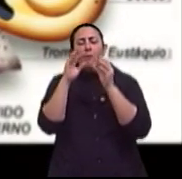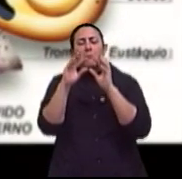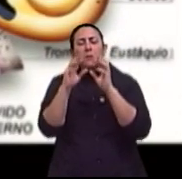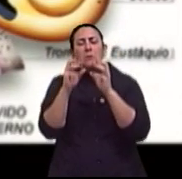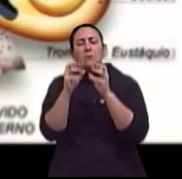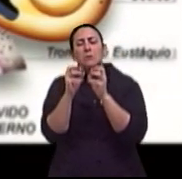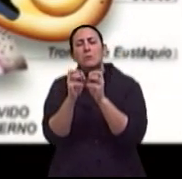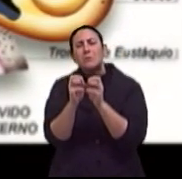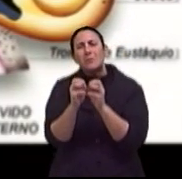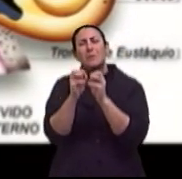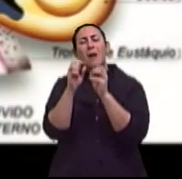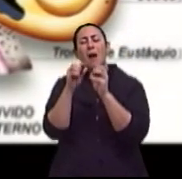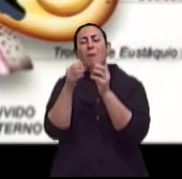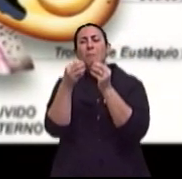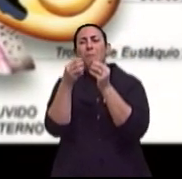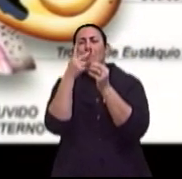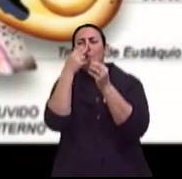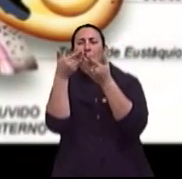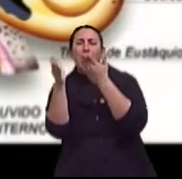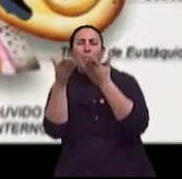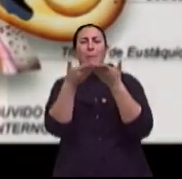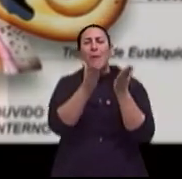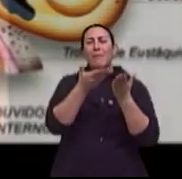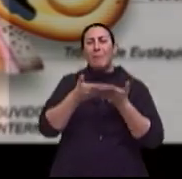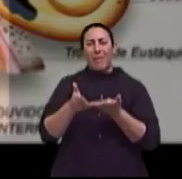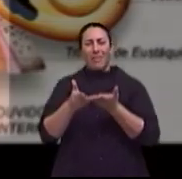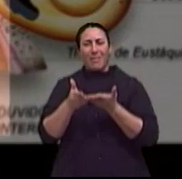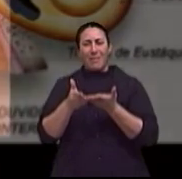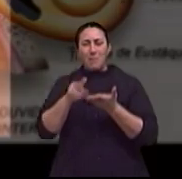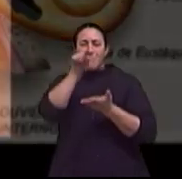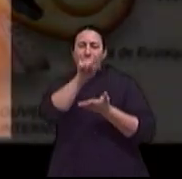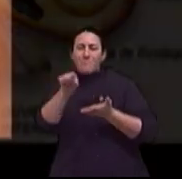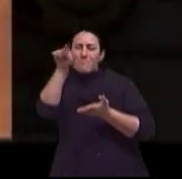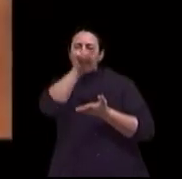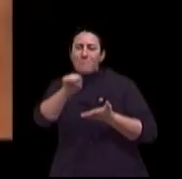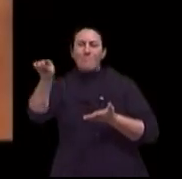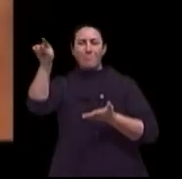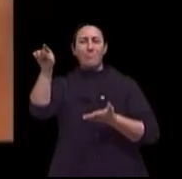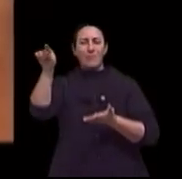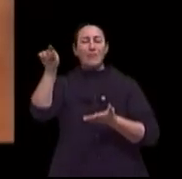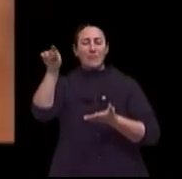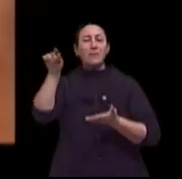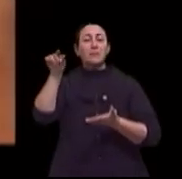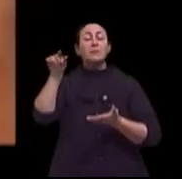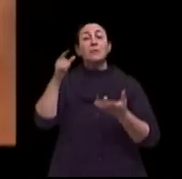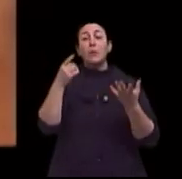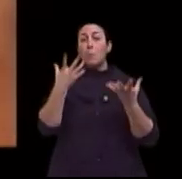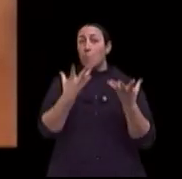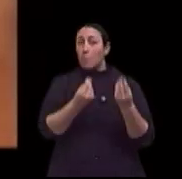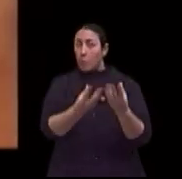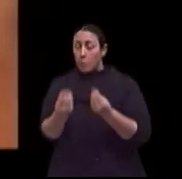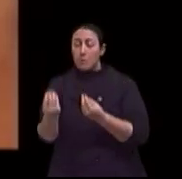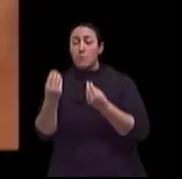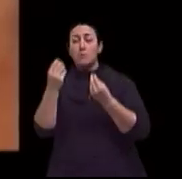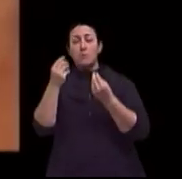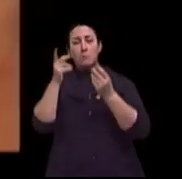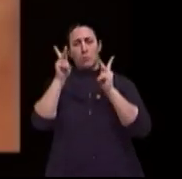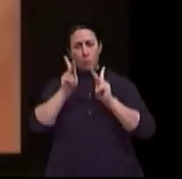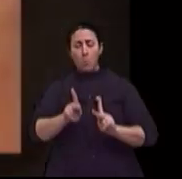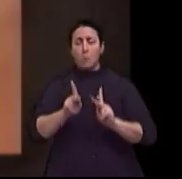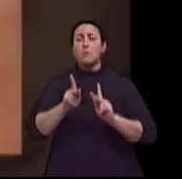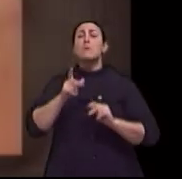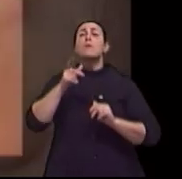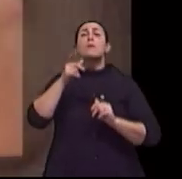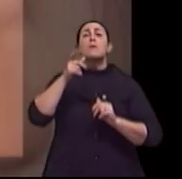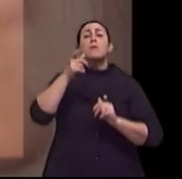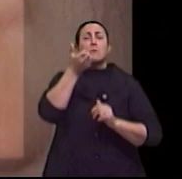frequências agudas e isso é diferente de pessoa para pessoa Às vezes começa antes às vezes começa muito depois começa Mas a partir dos 65 anos de